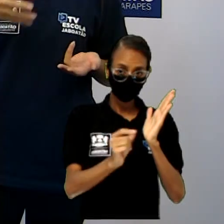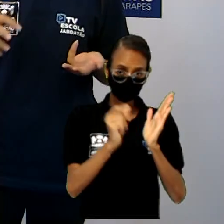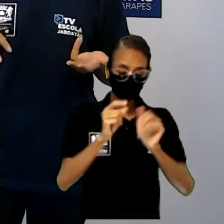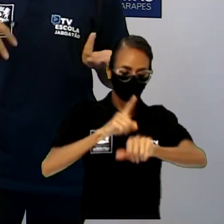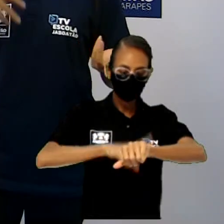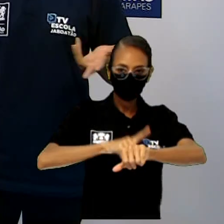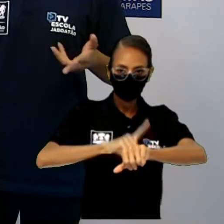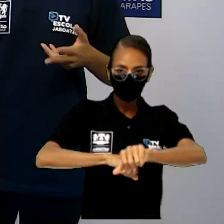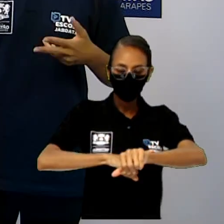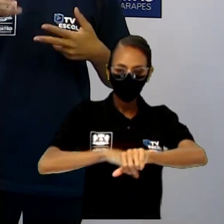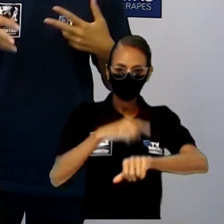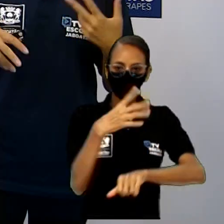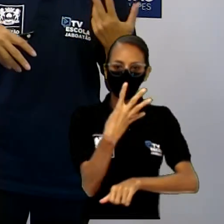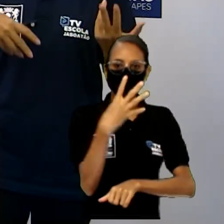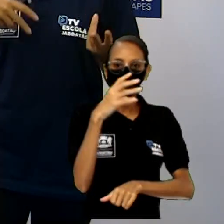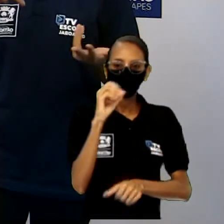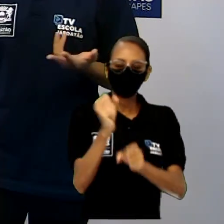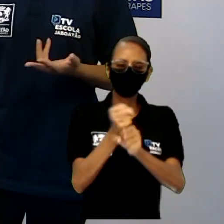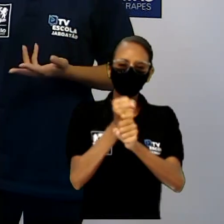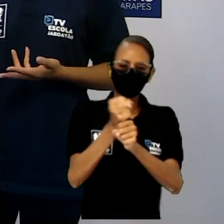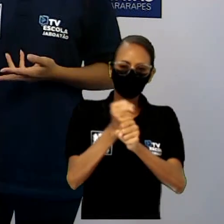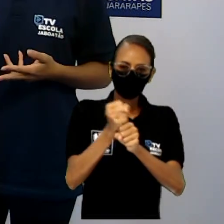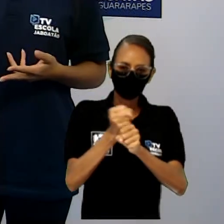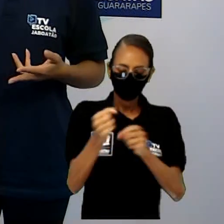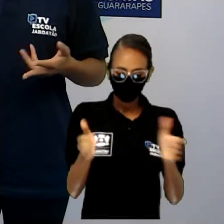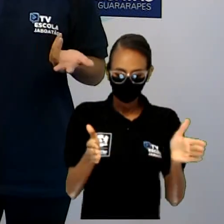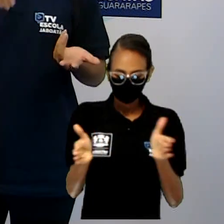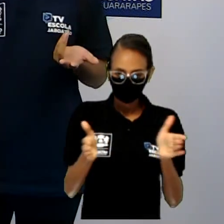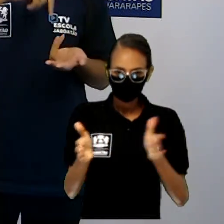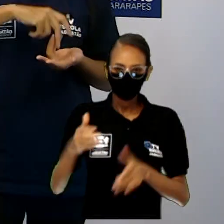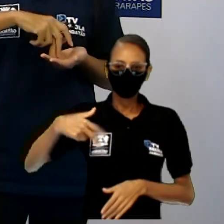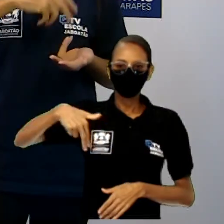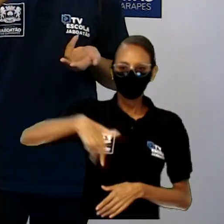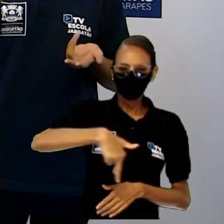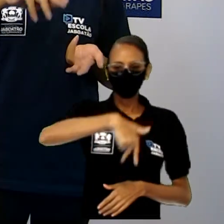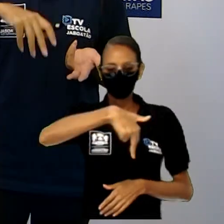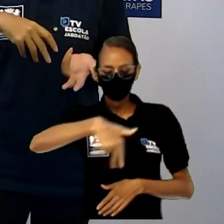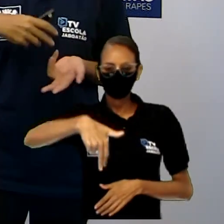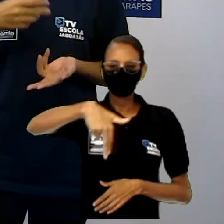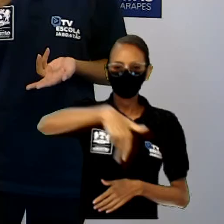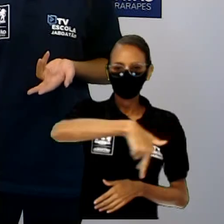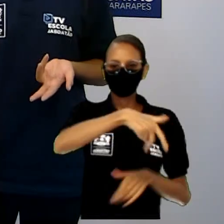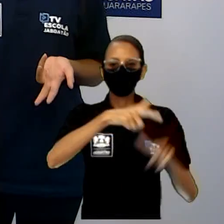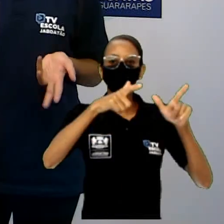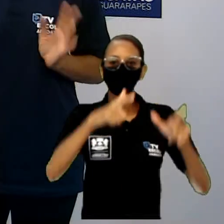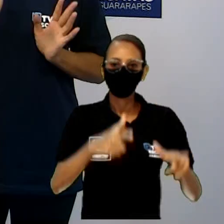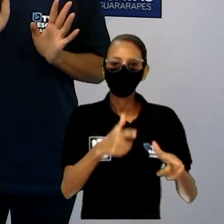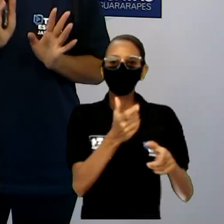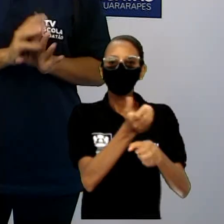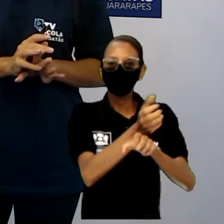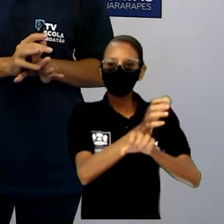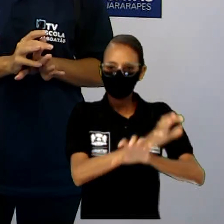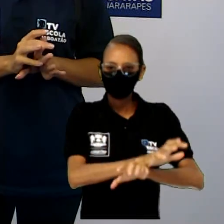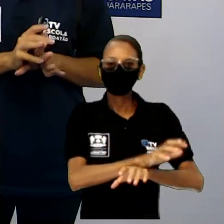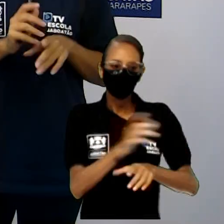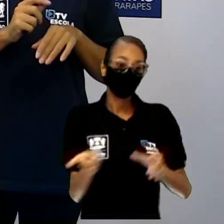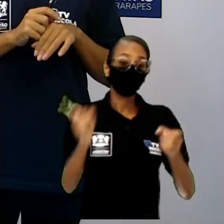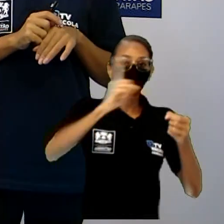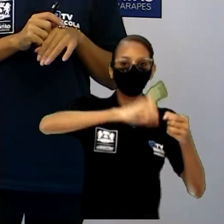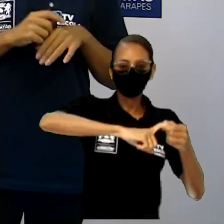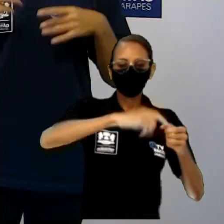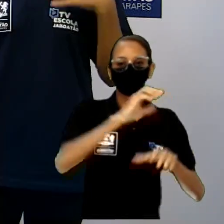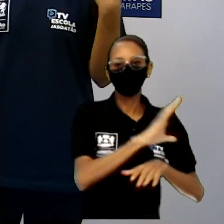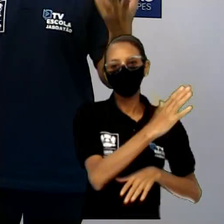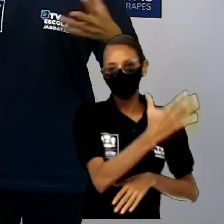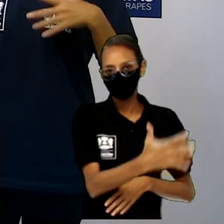40 anos, de mais ou menos 40 anos, andando pelo deserto, até que eles conseguissem voltar ali para Canaã.